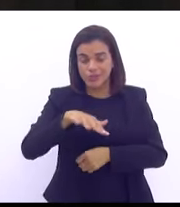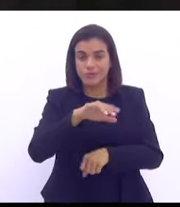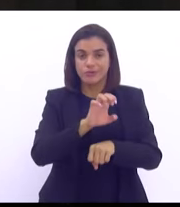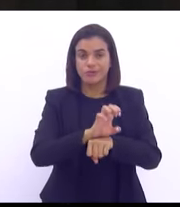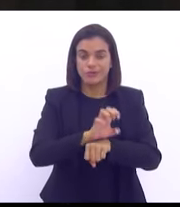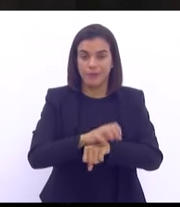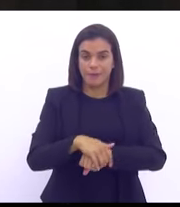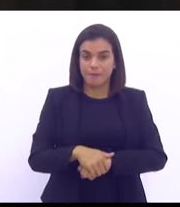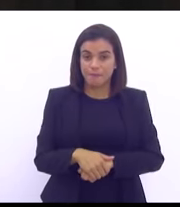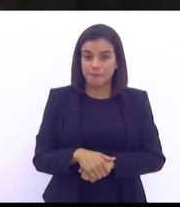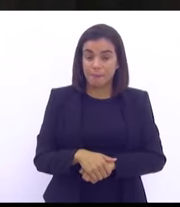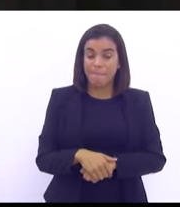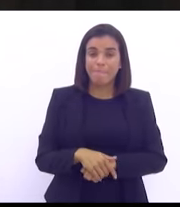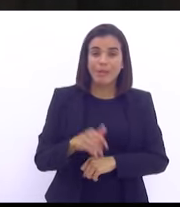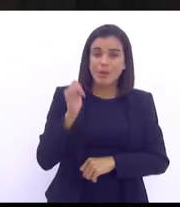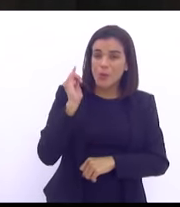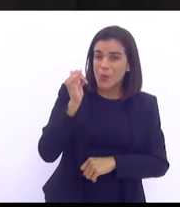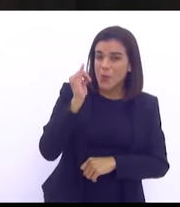estado. E os relatos são